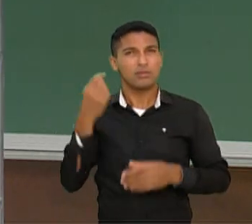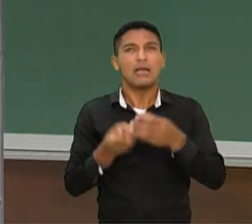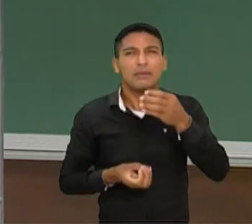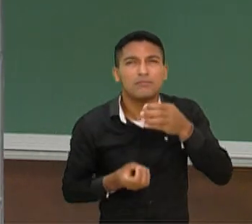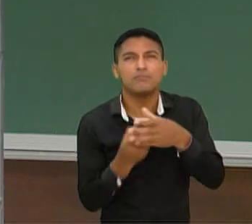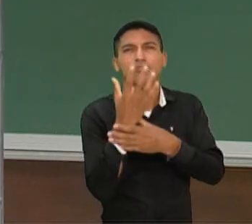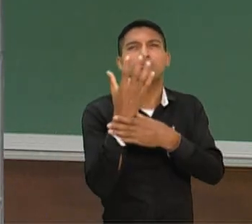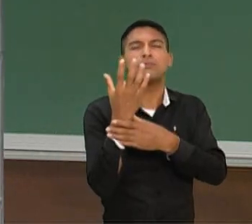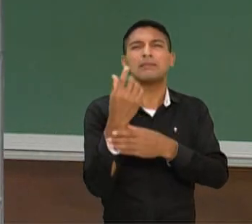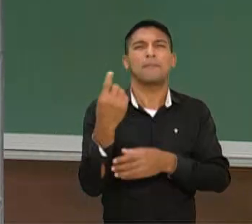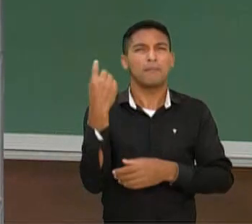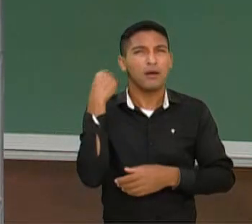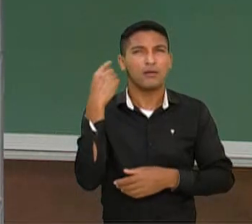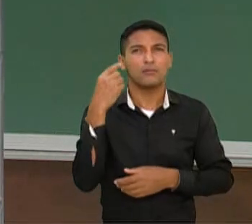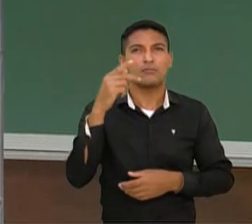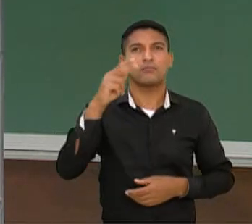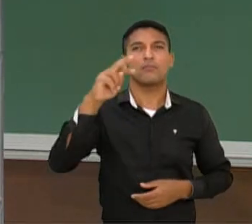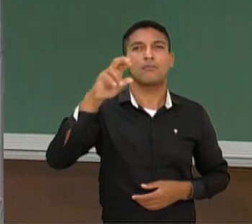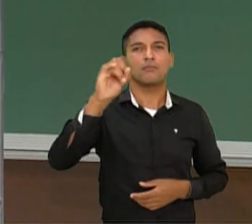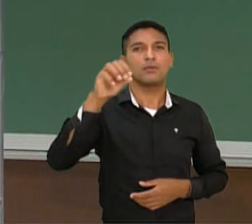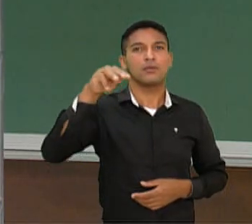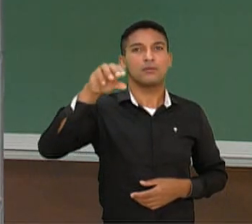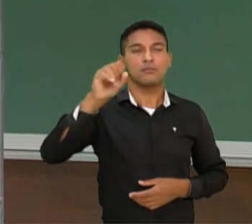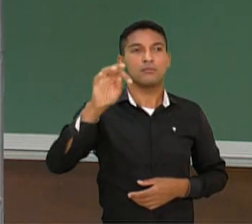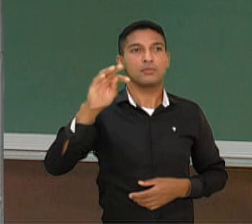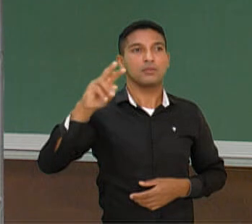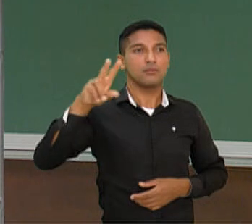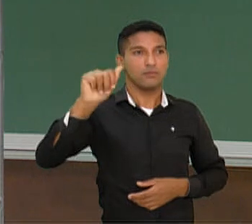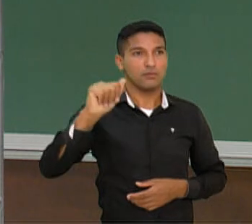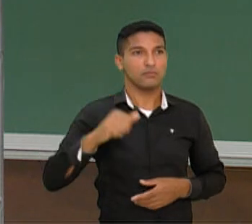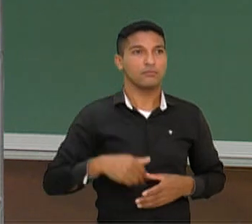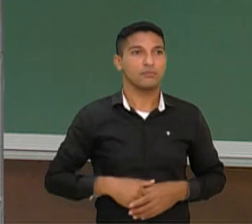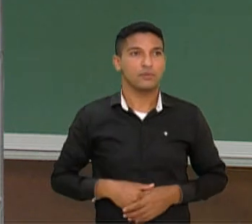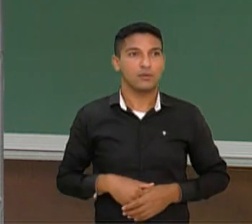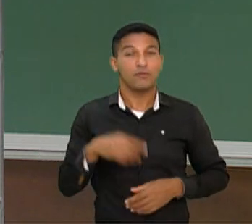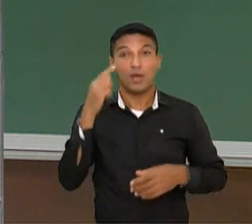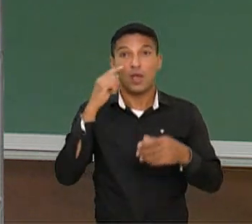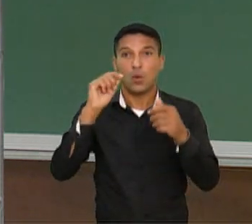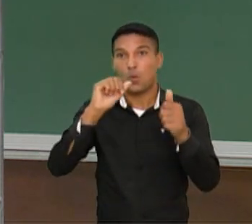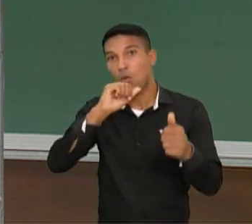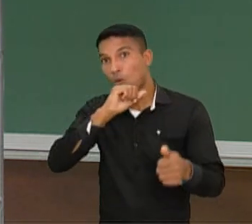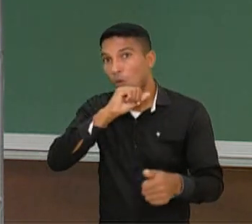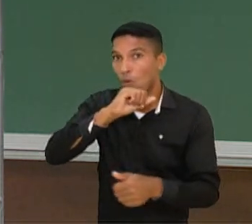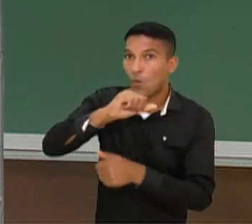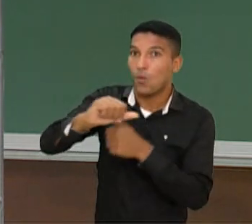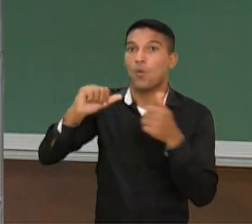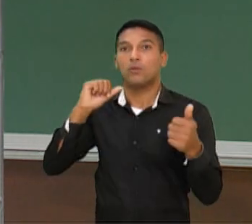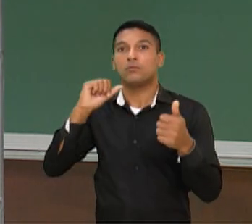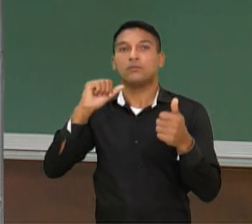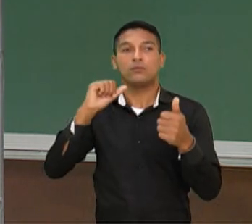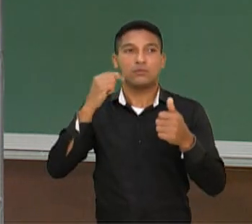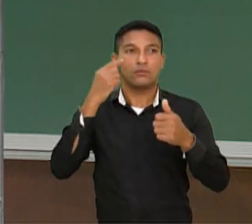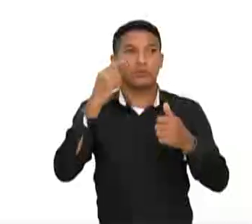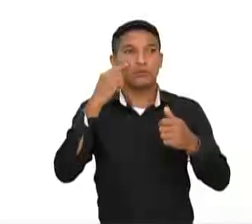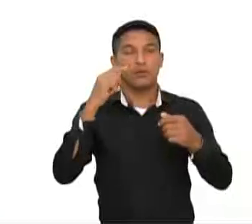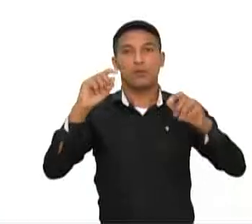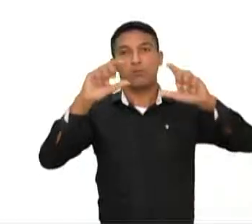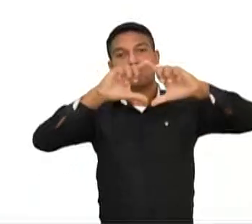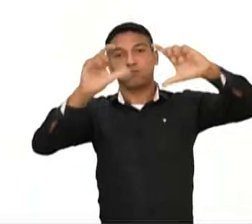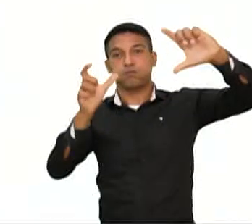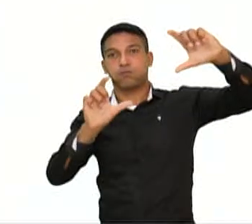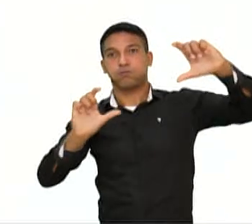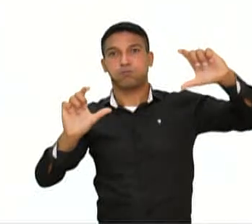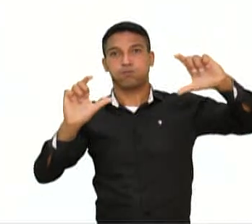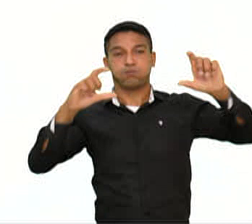o que temos hoje, nós verificamos que disto foi para isto. Então, esta é uma classificação